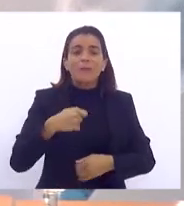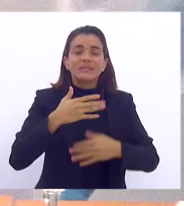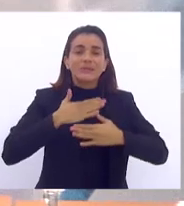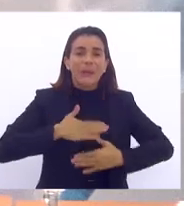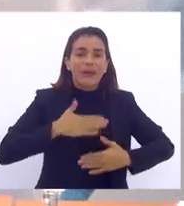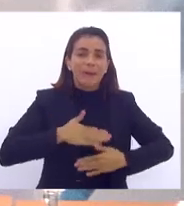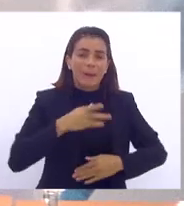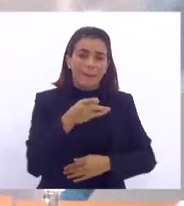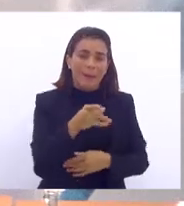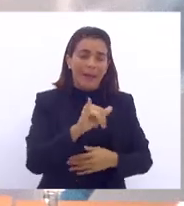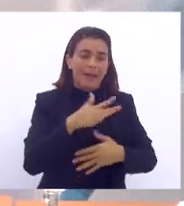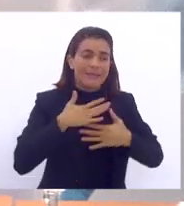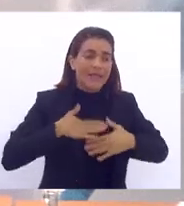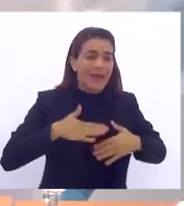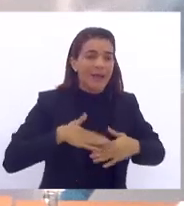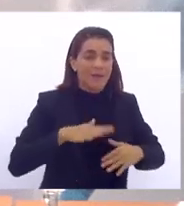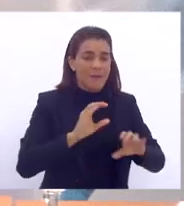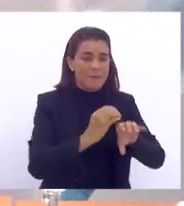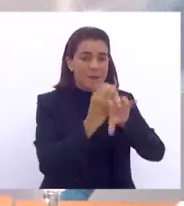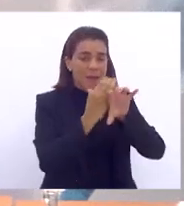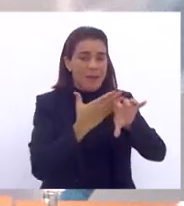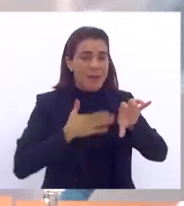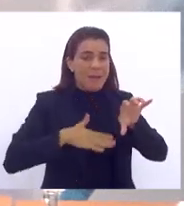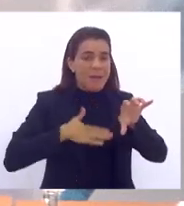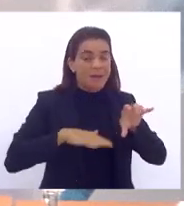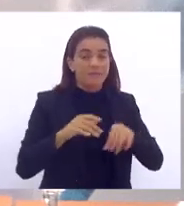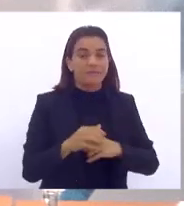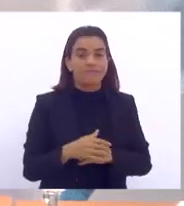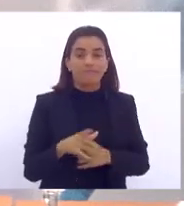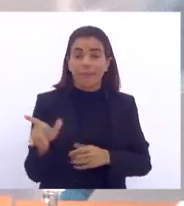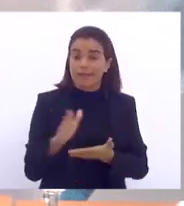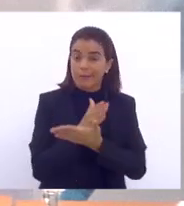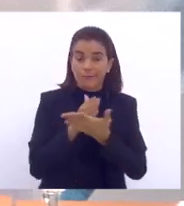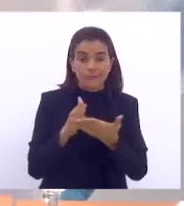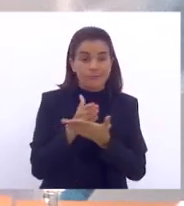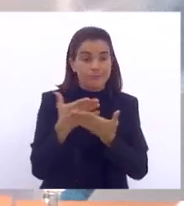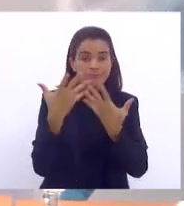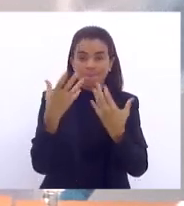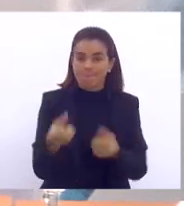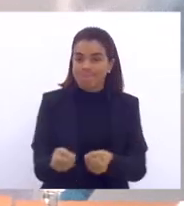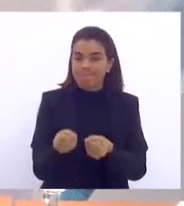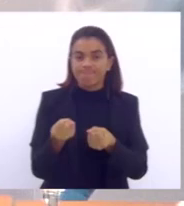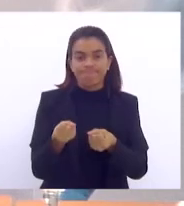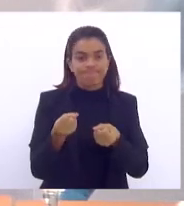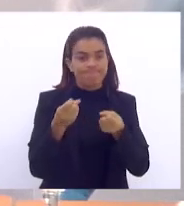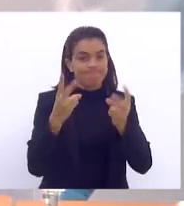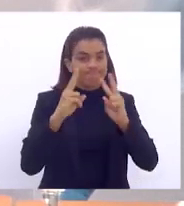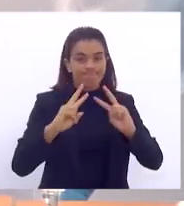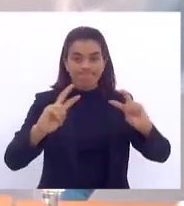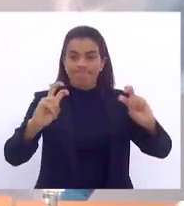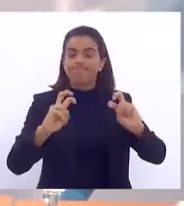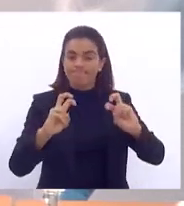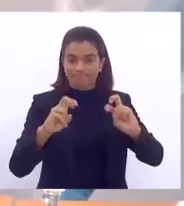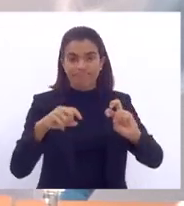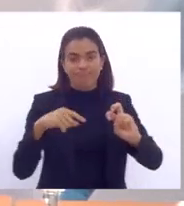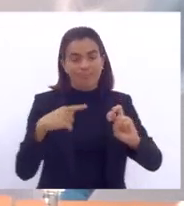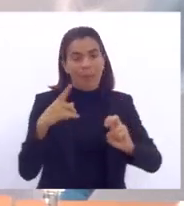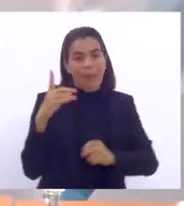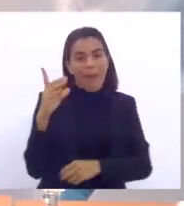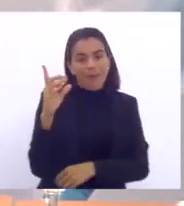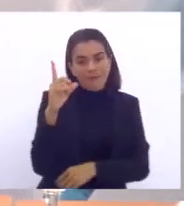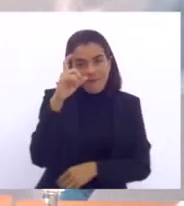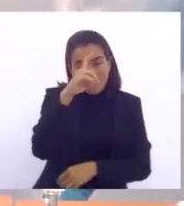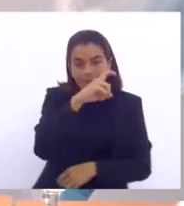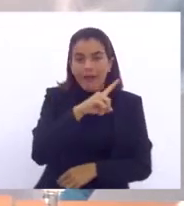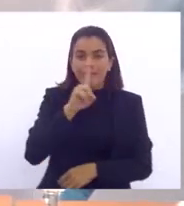Aqui mas todo mundo não consegue Se permitir enxergar um pouco dessa crueldade que a gente vive no exercício de estar